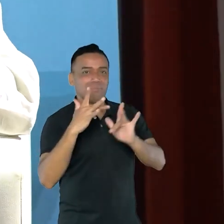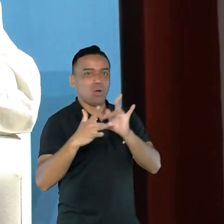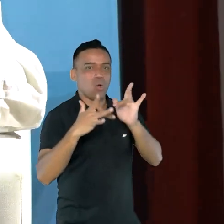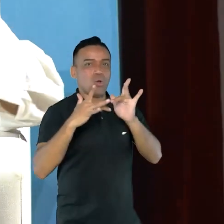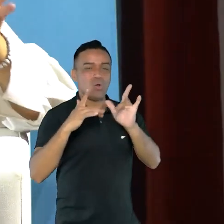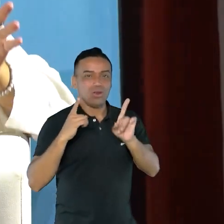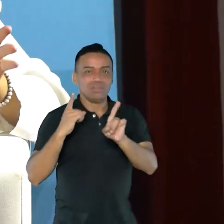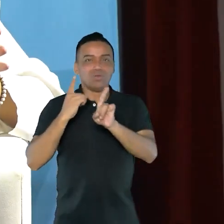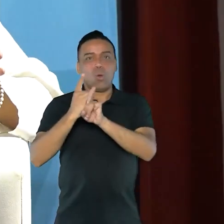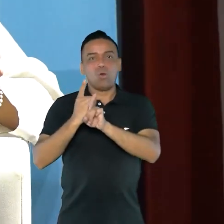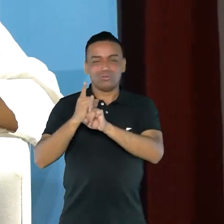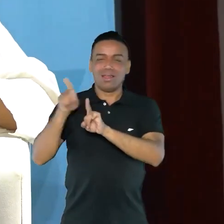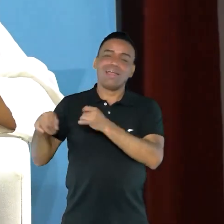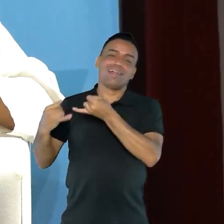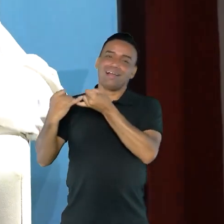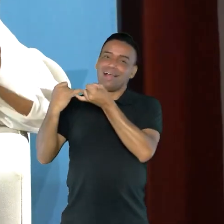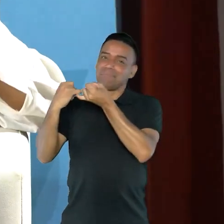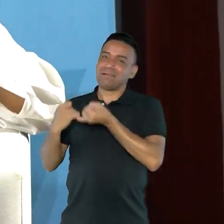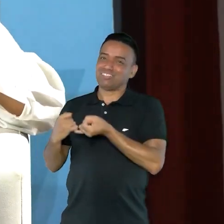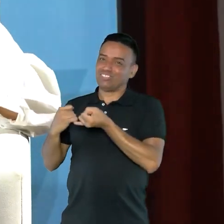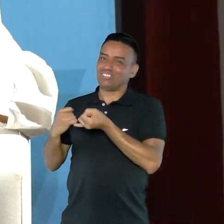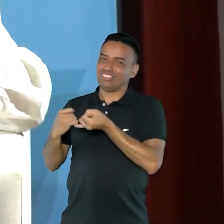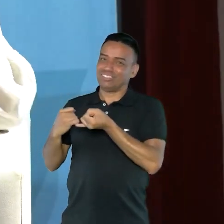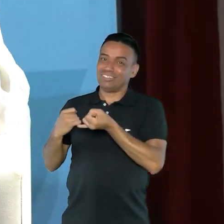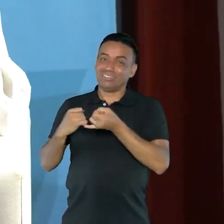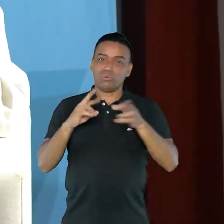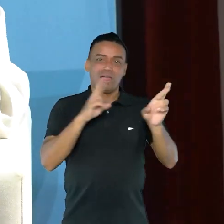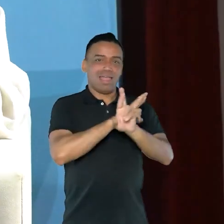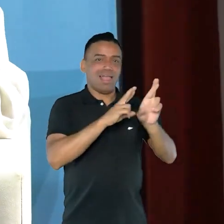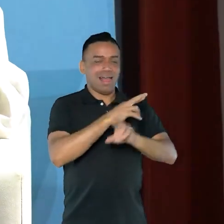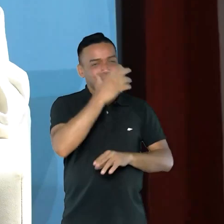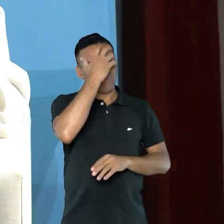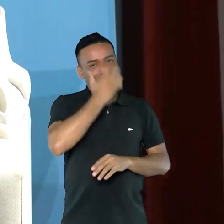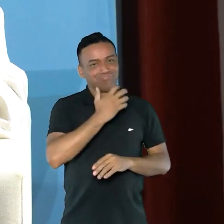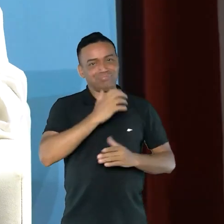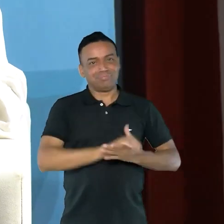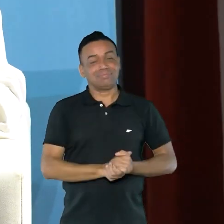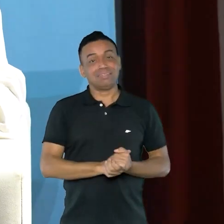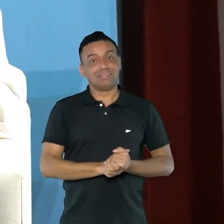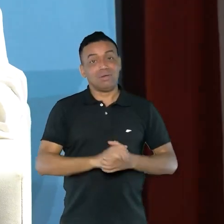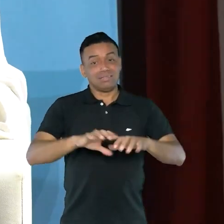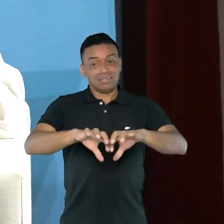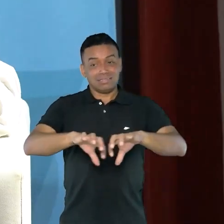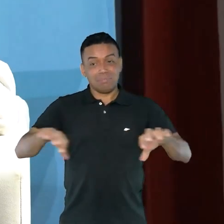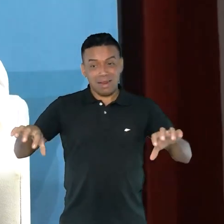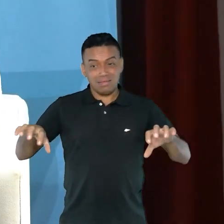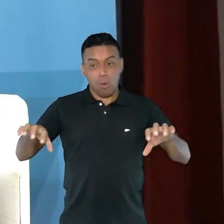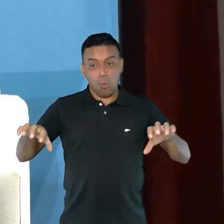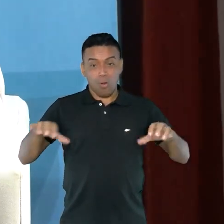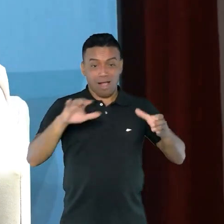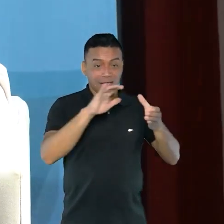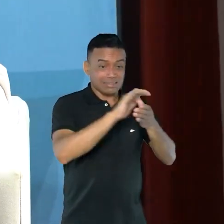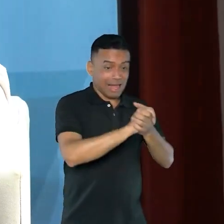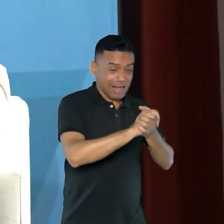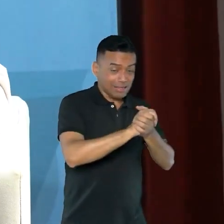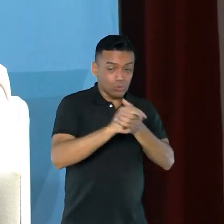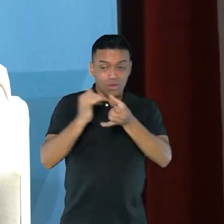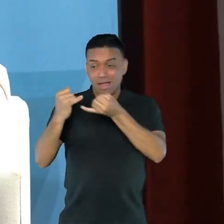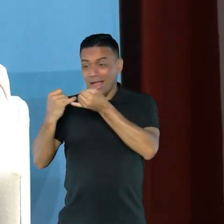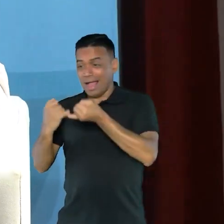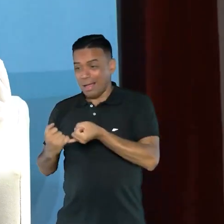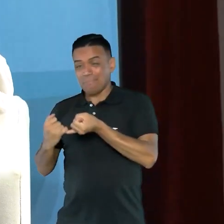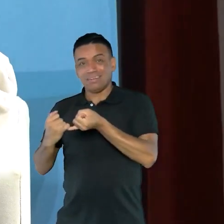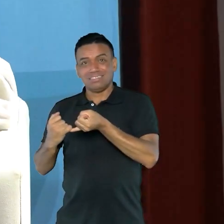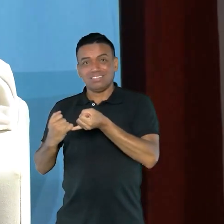encontro, era quase ausente, né, numa relação séria. Então a gente vai ver que essa separação, ela de alguma